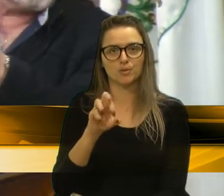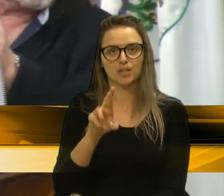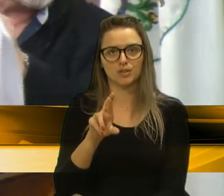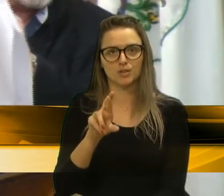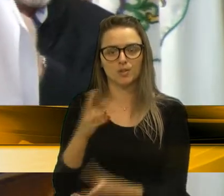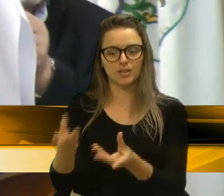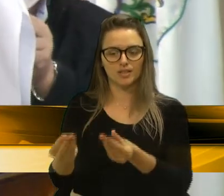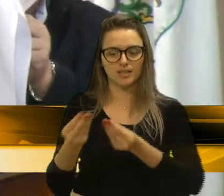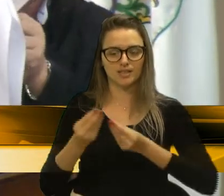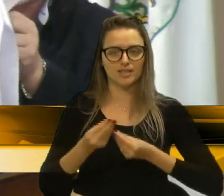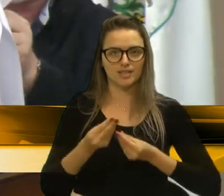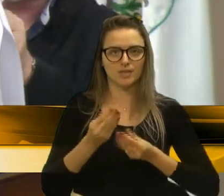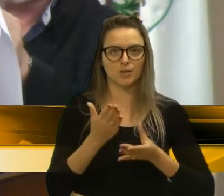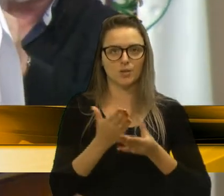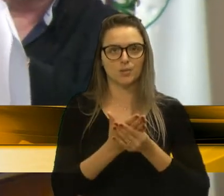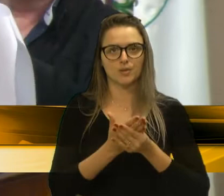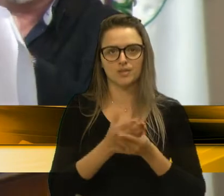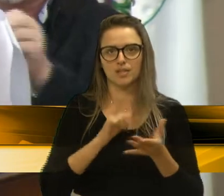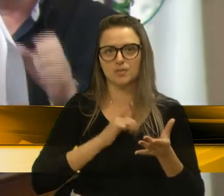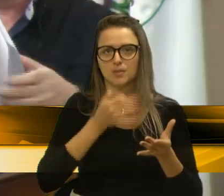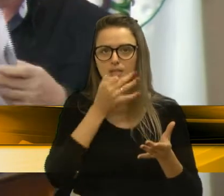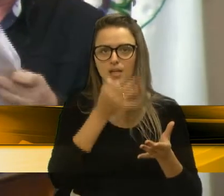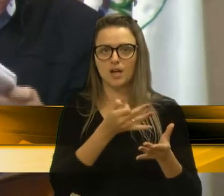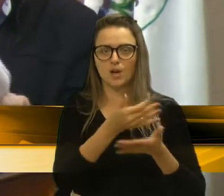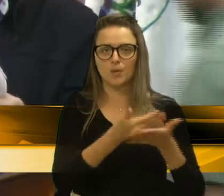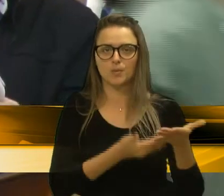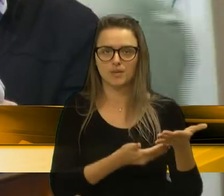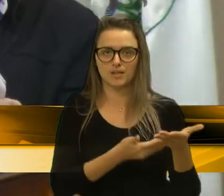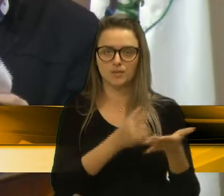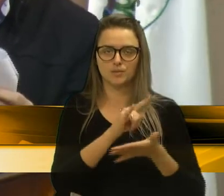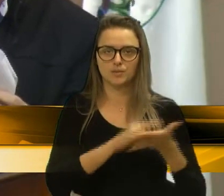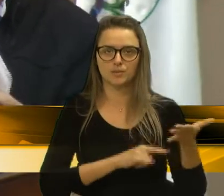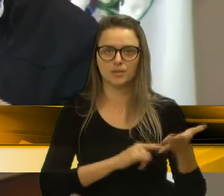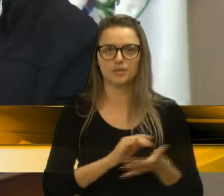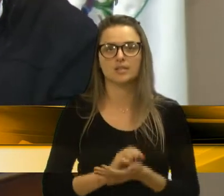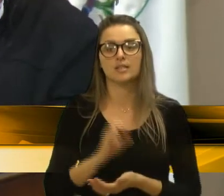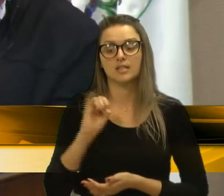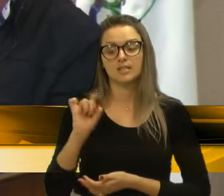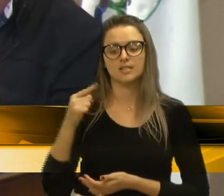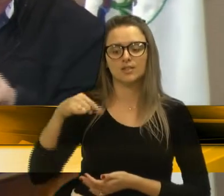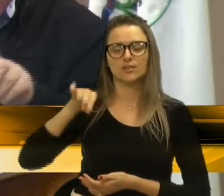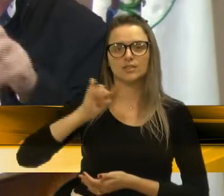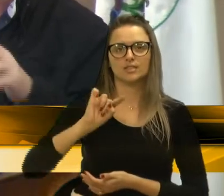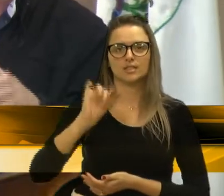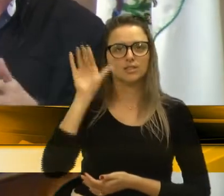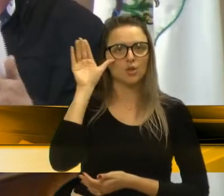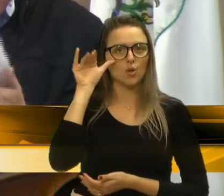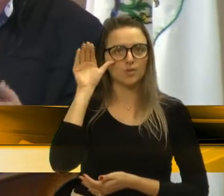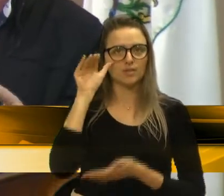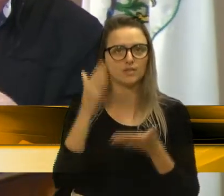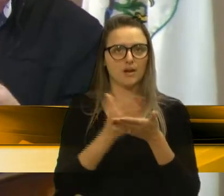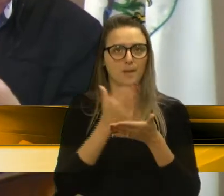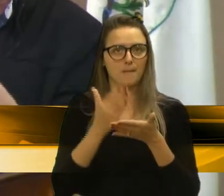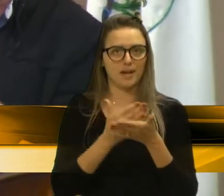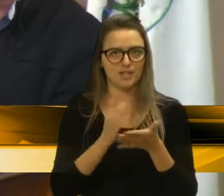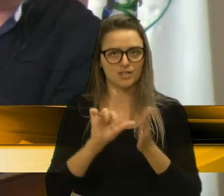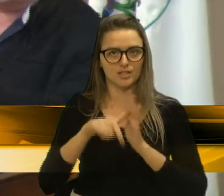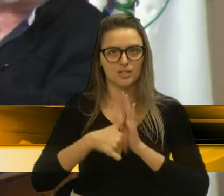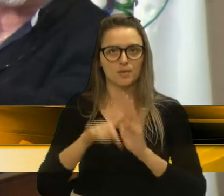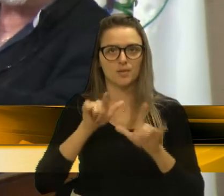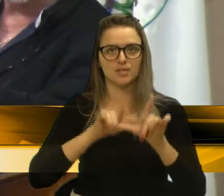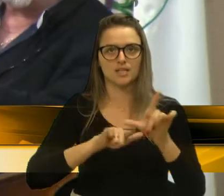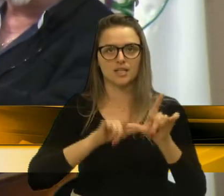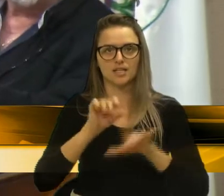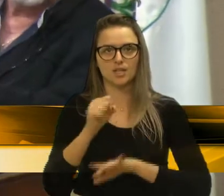recebeu o processo para dar o parecer. Tá? Se os senhores observar nas páginas seguintes, letra 8,